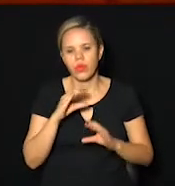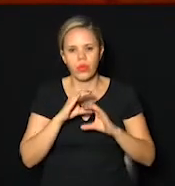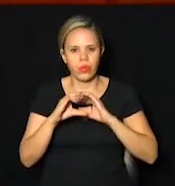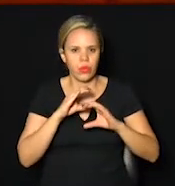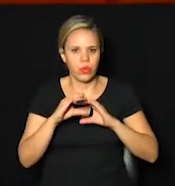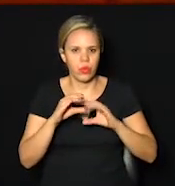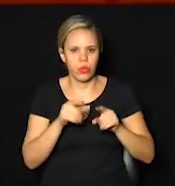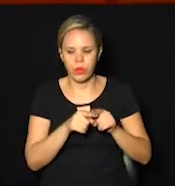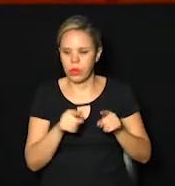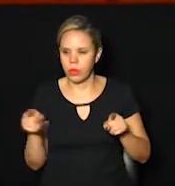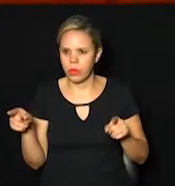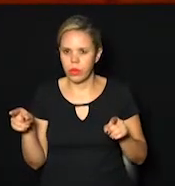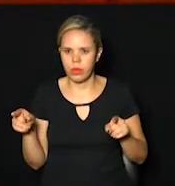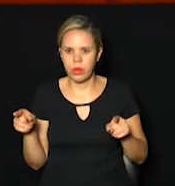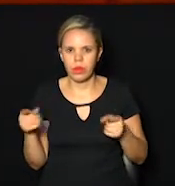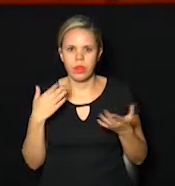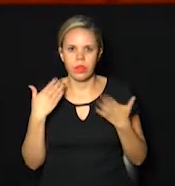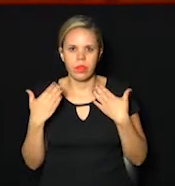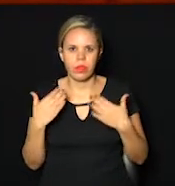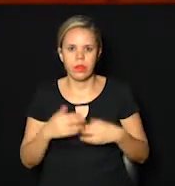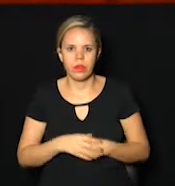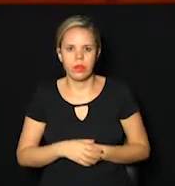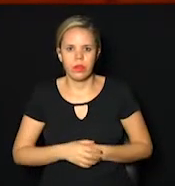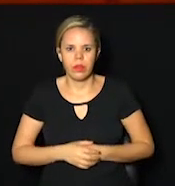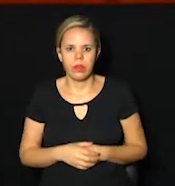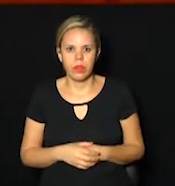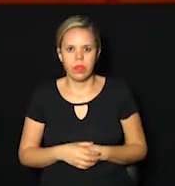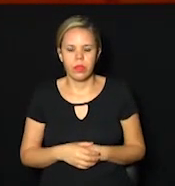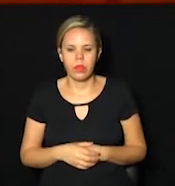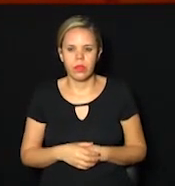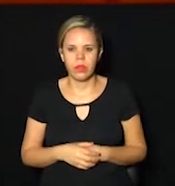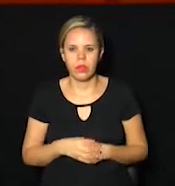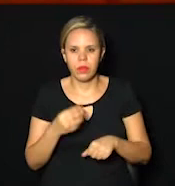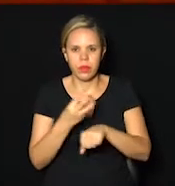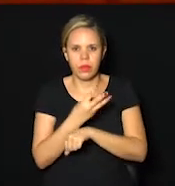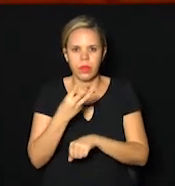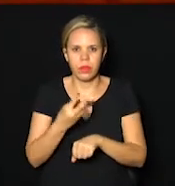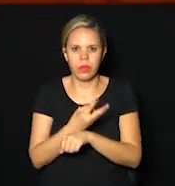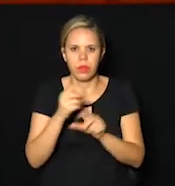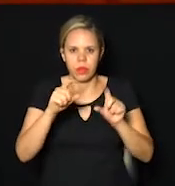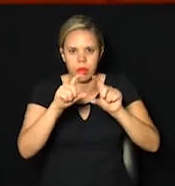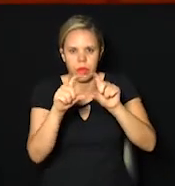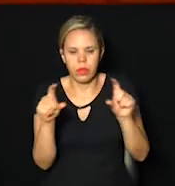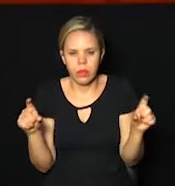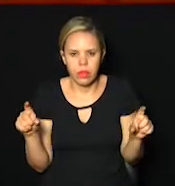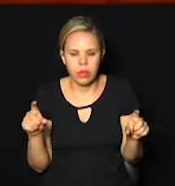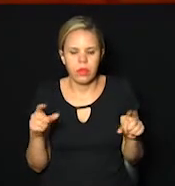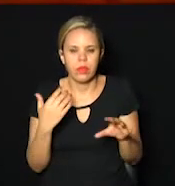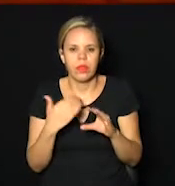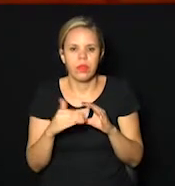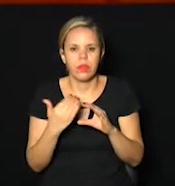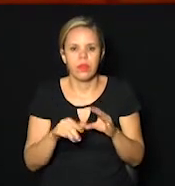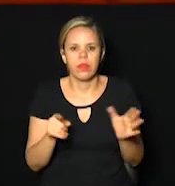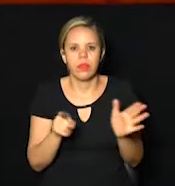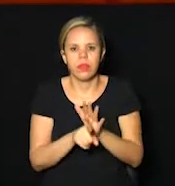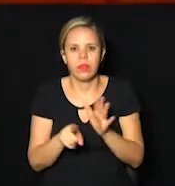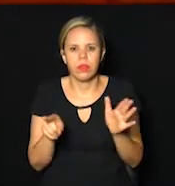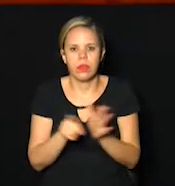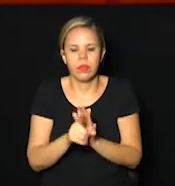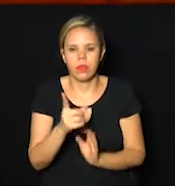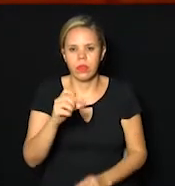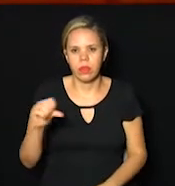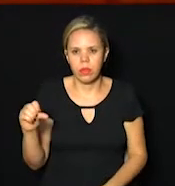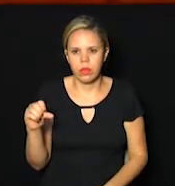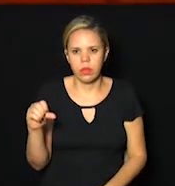durante esse bate-papo, tem um WhatsApp para o qual vocês podem mandar as perguntas. Ele é o